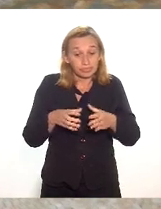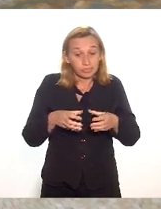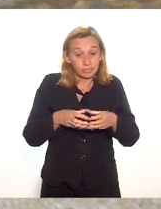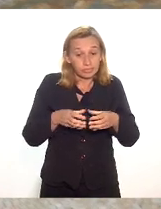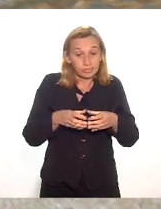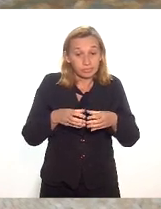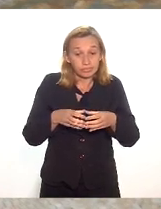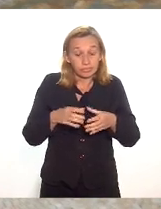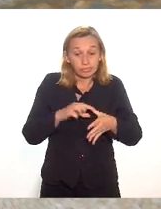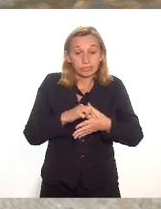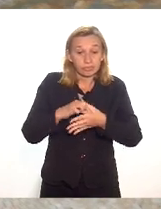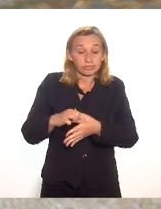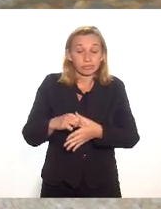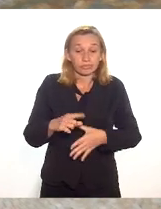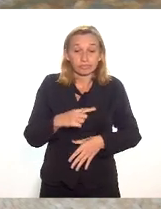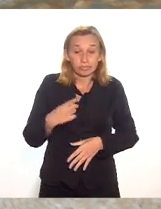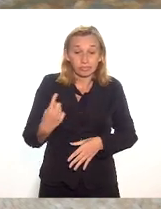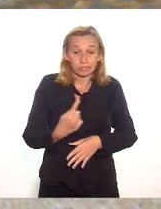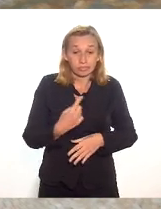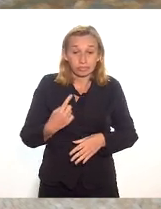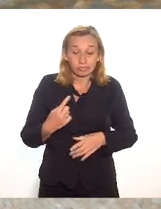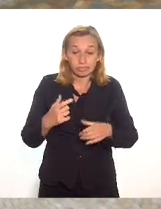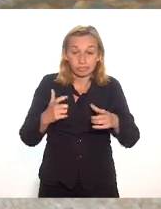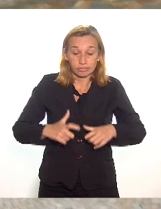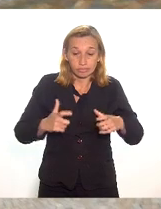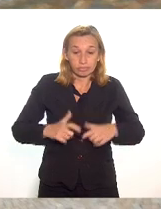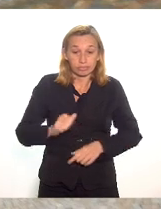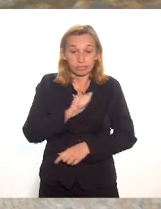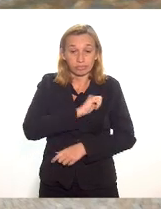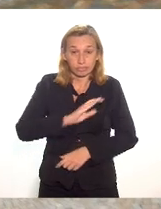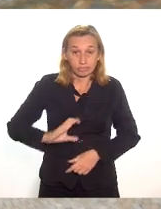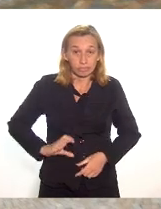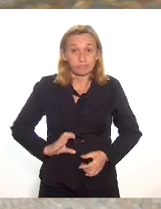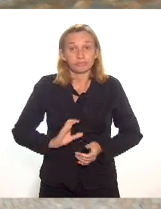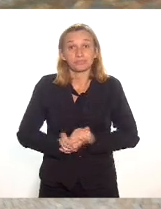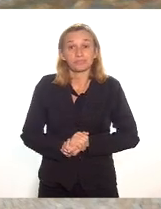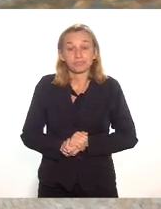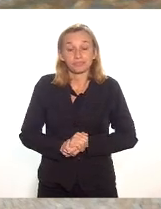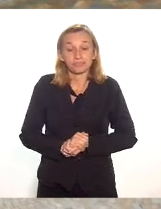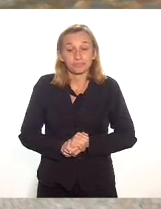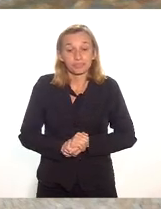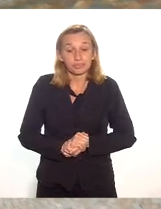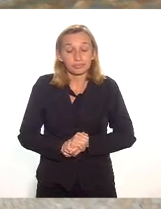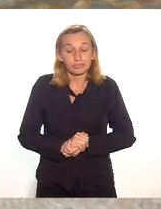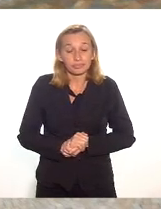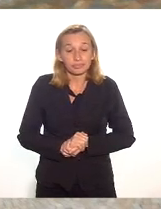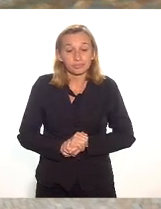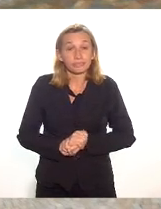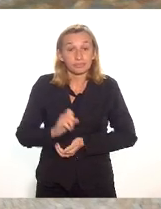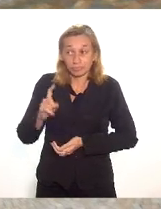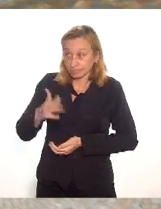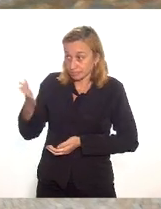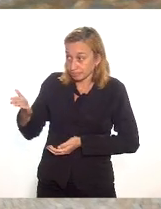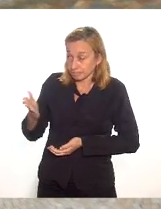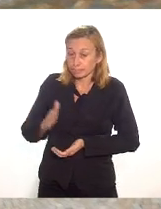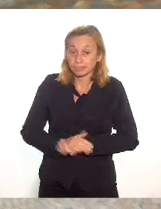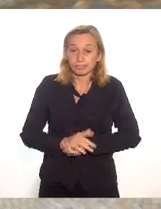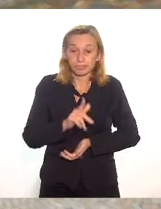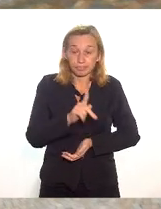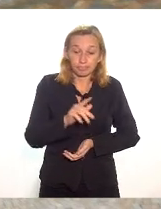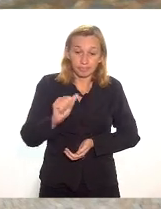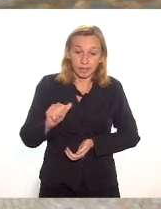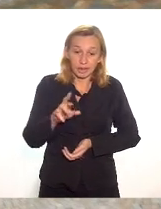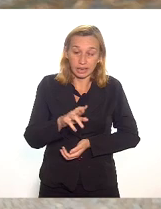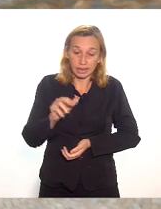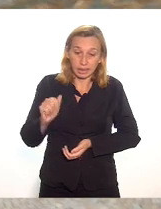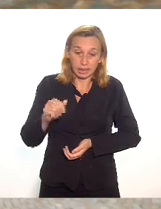região, deputado André Siciliano, com que é de Paracambi,